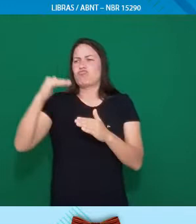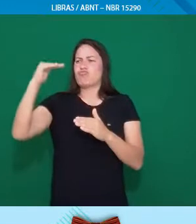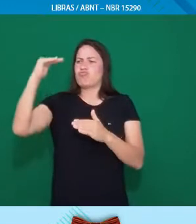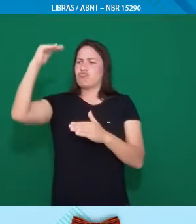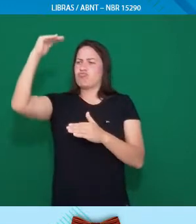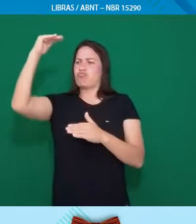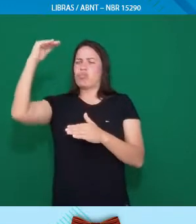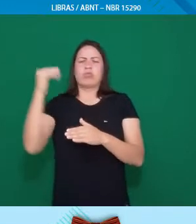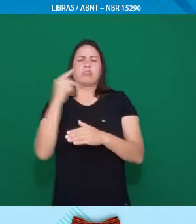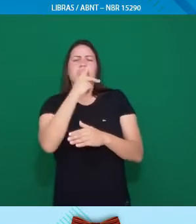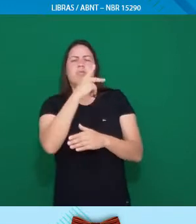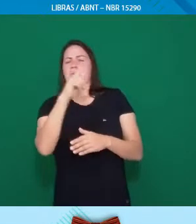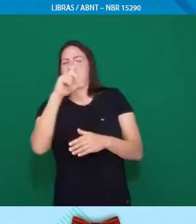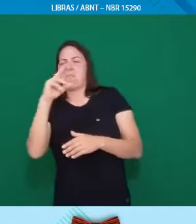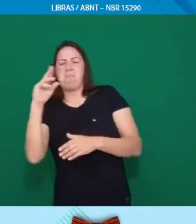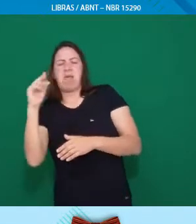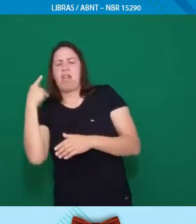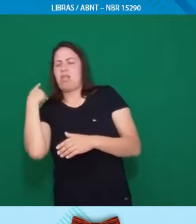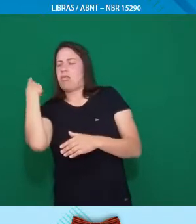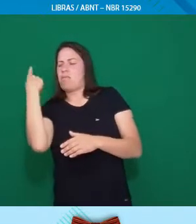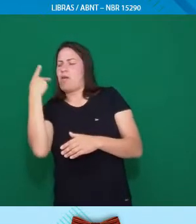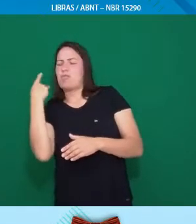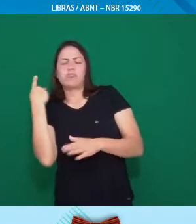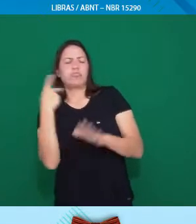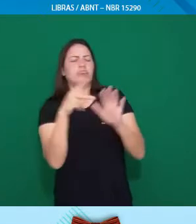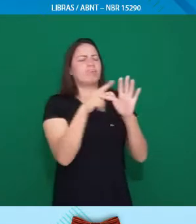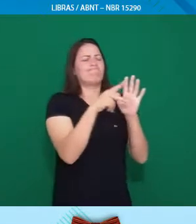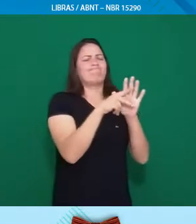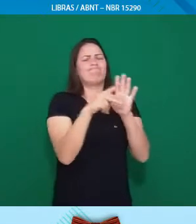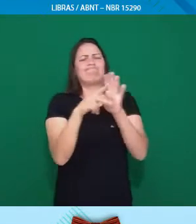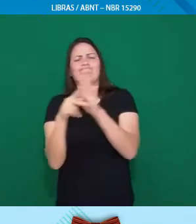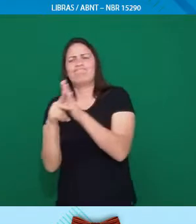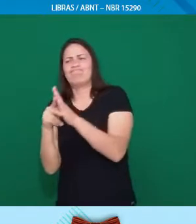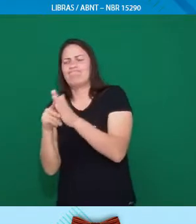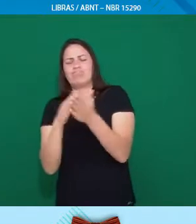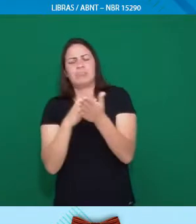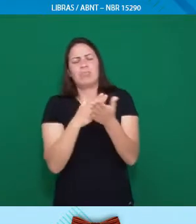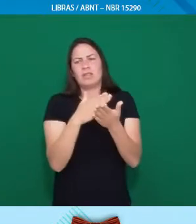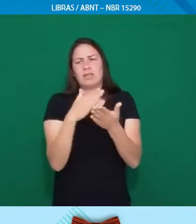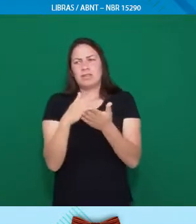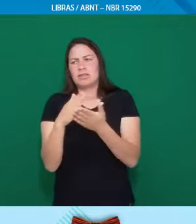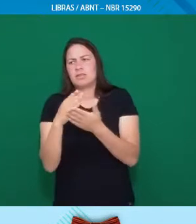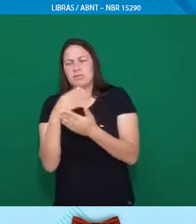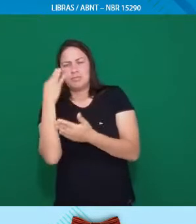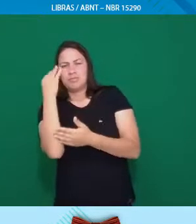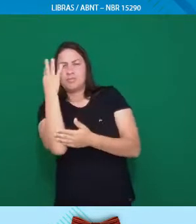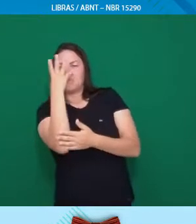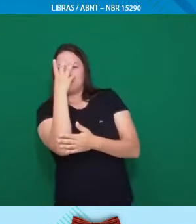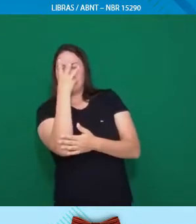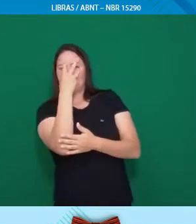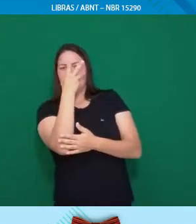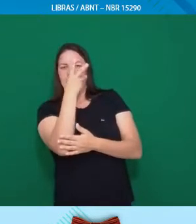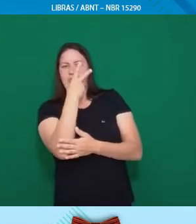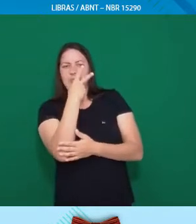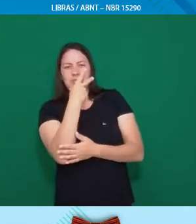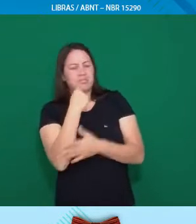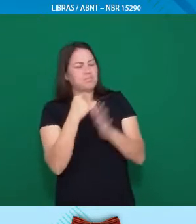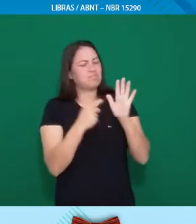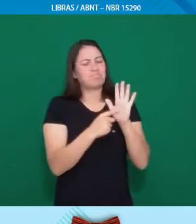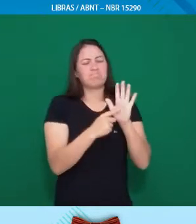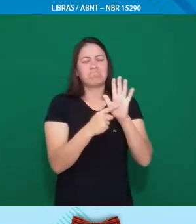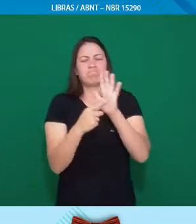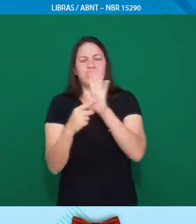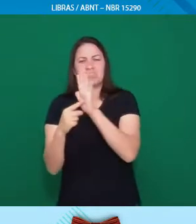de todas as siglas acima de tudo que poderia não dar o brilho que foi e foi muito